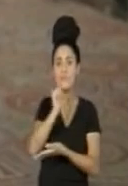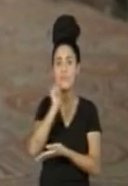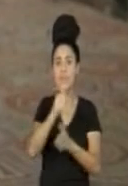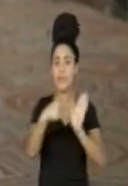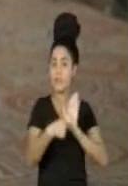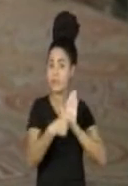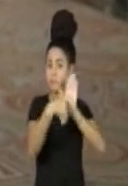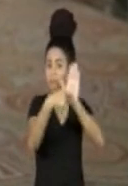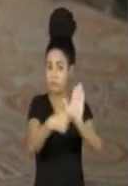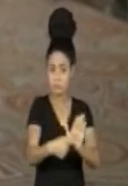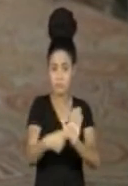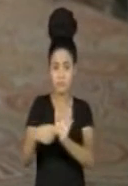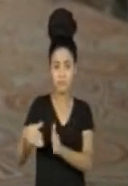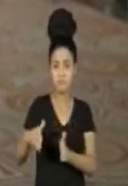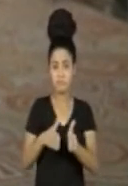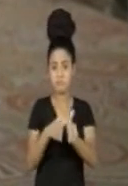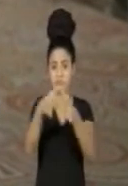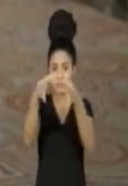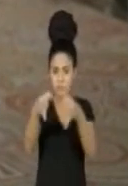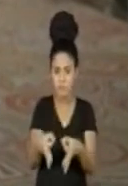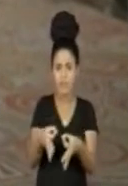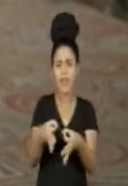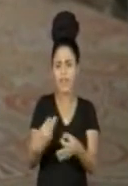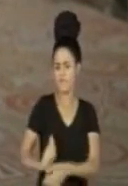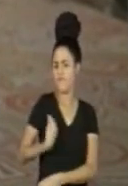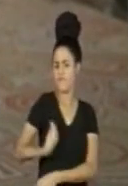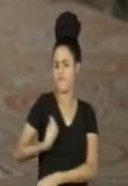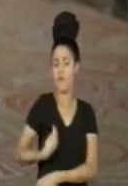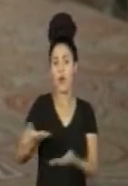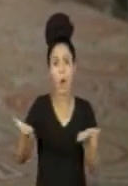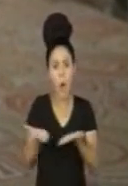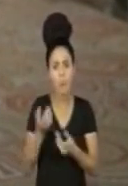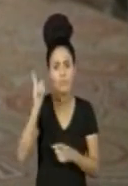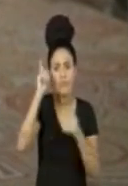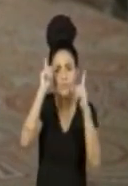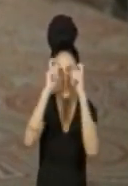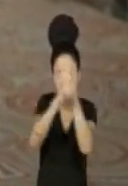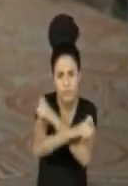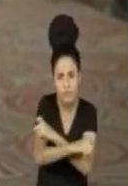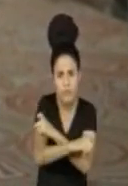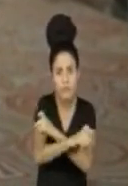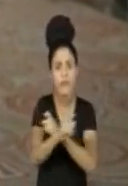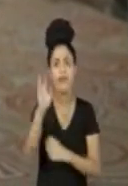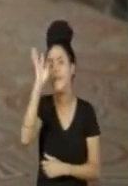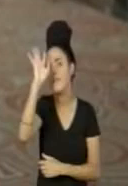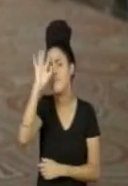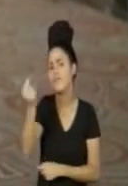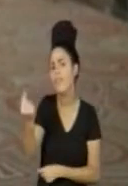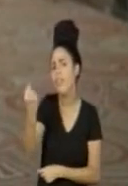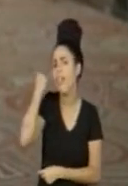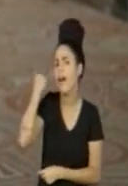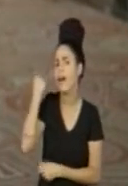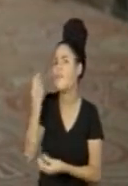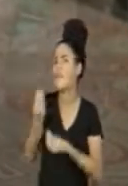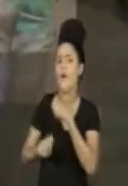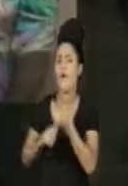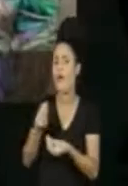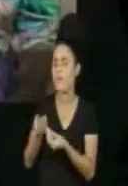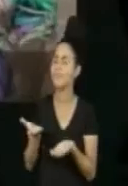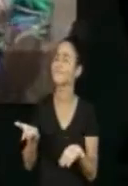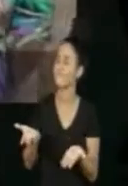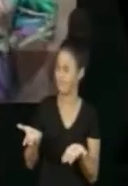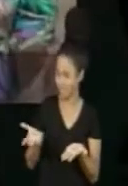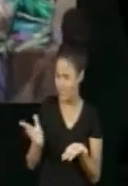apresentaram caminhos, viveram situações que, se hoje é muito difícil, imagina no tempo delas. Então